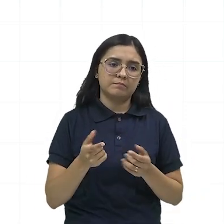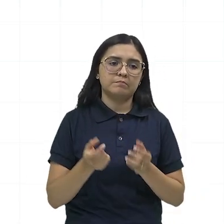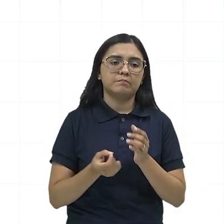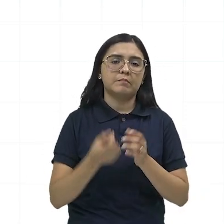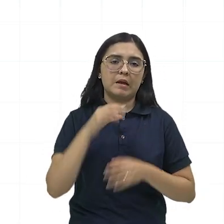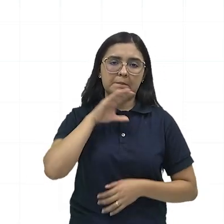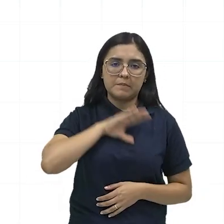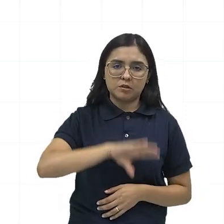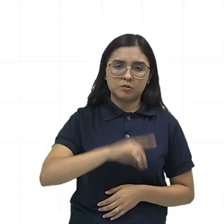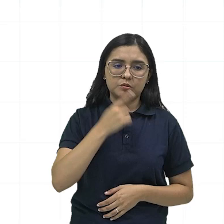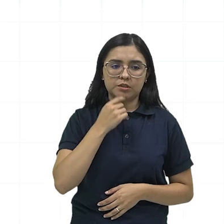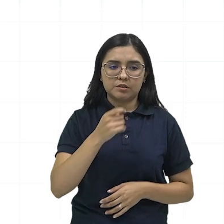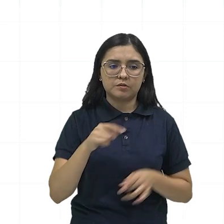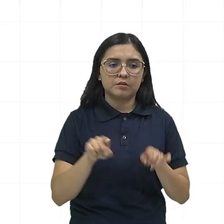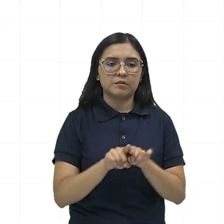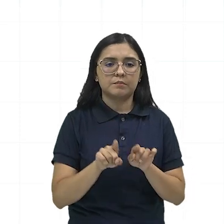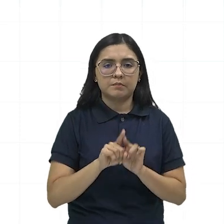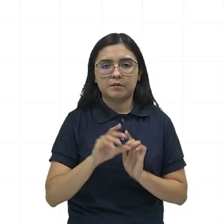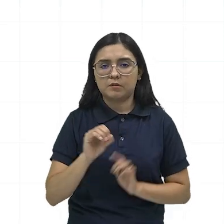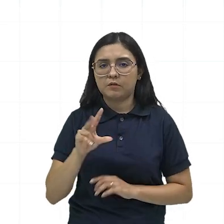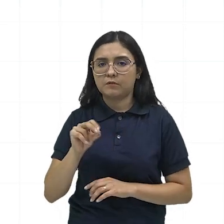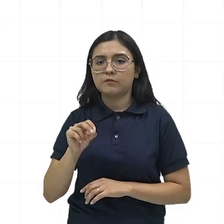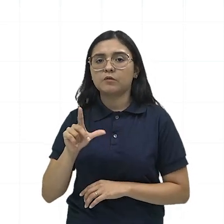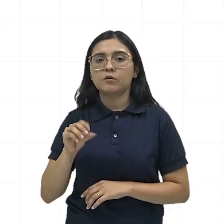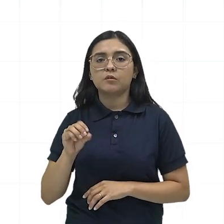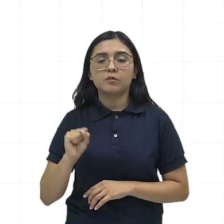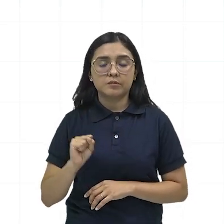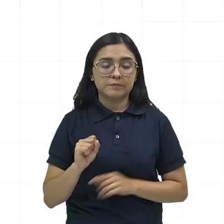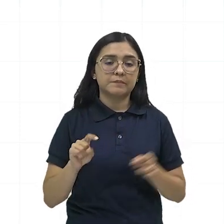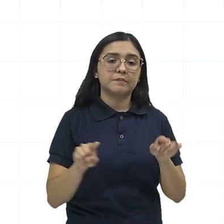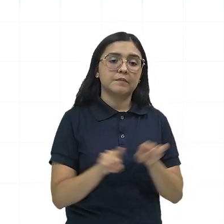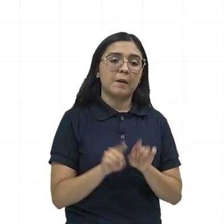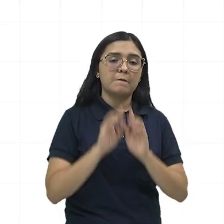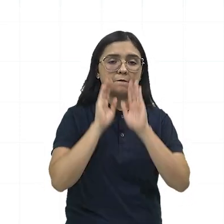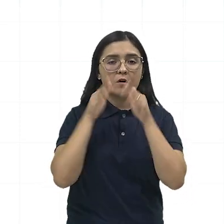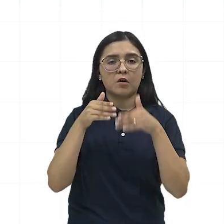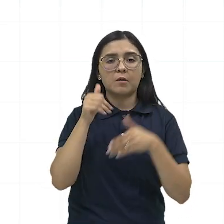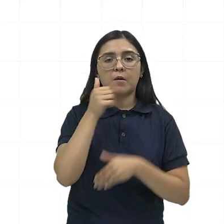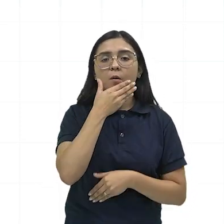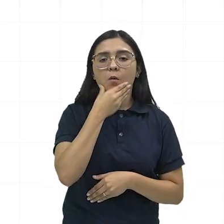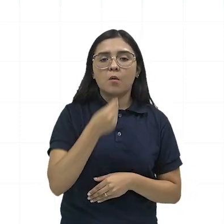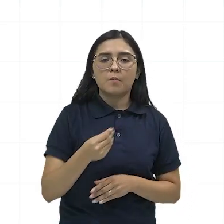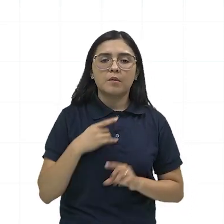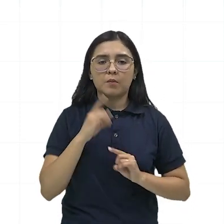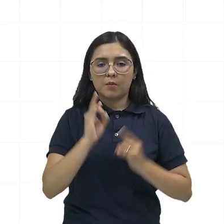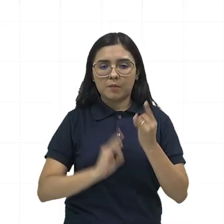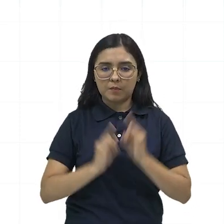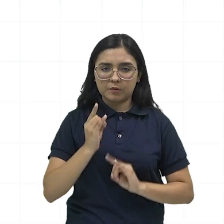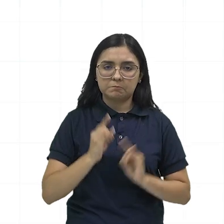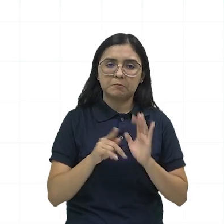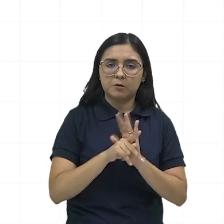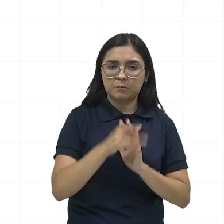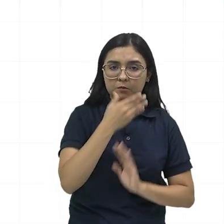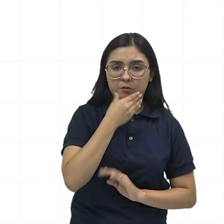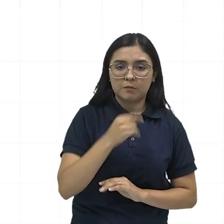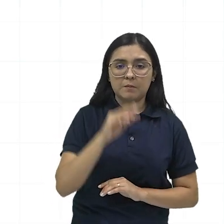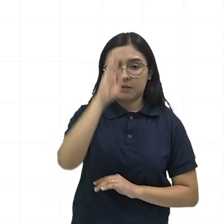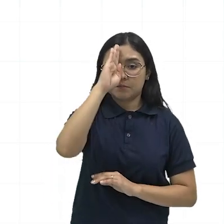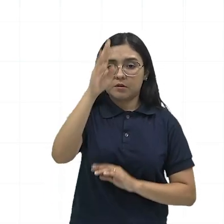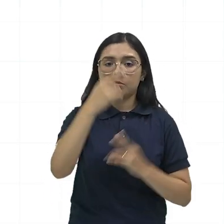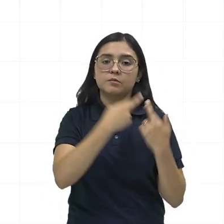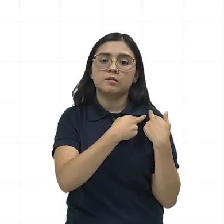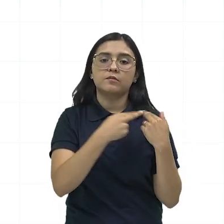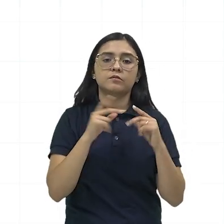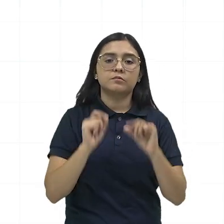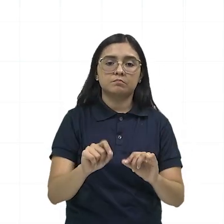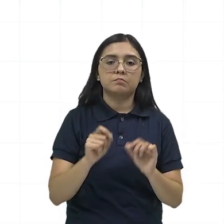os óvulos, certo? E aí, mais especificamente nos meninos, a testosterona, ela vai ser a principal